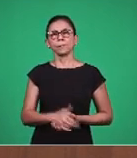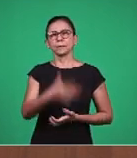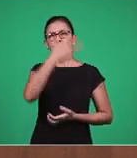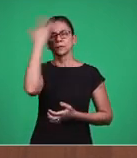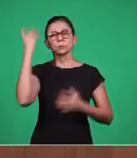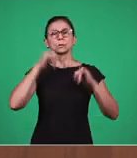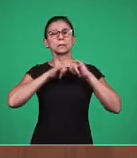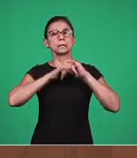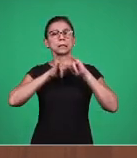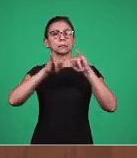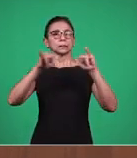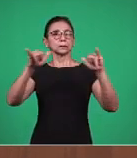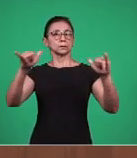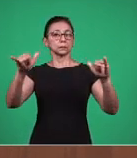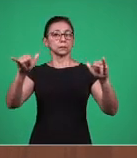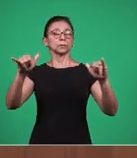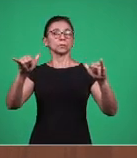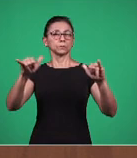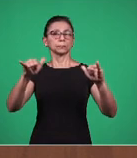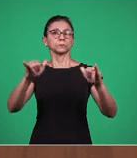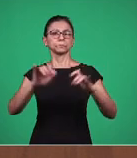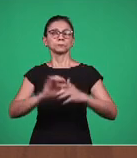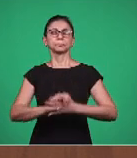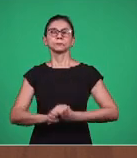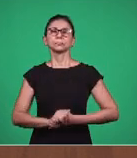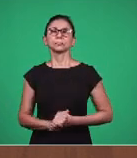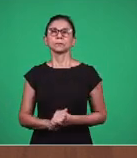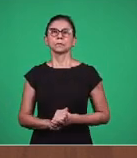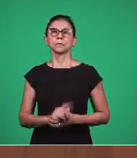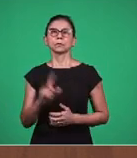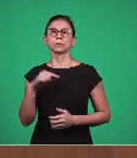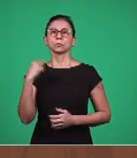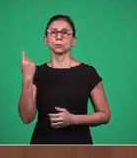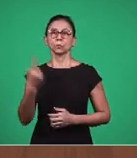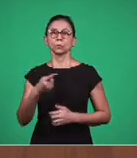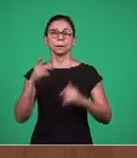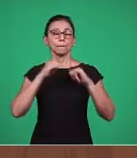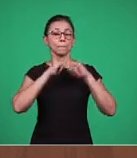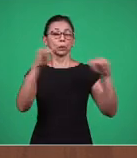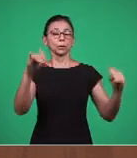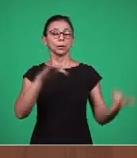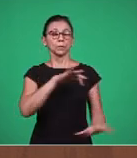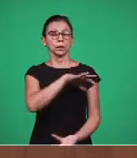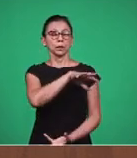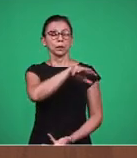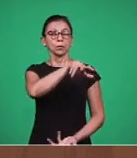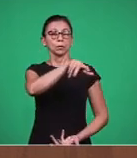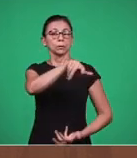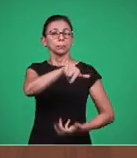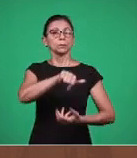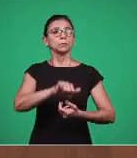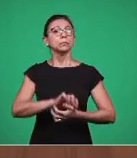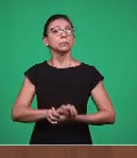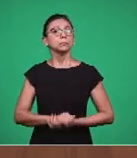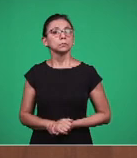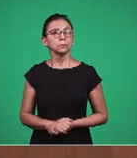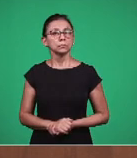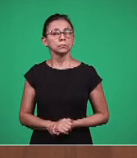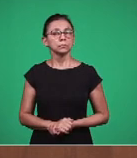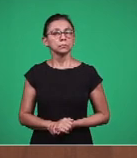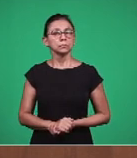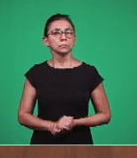hora. Estamos nos preparando para dar um grito para o mundo. O mundo quer